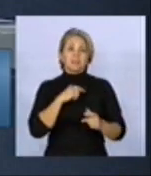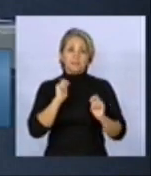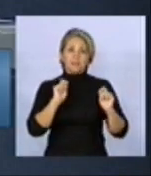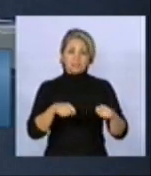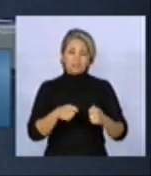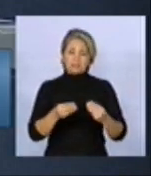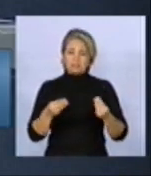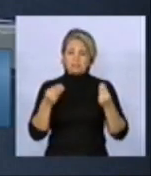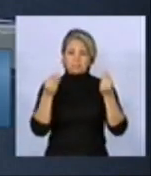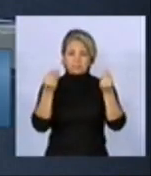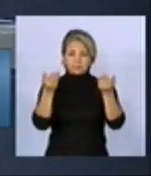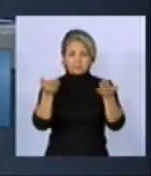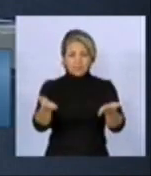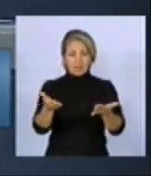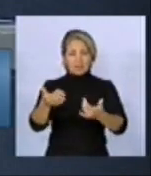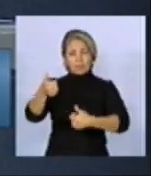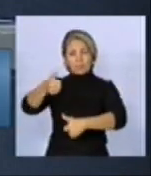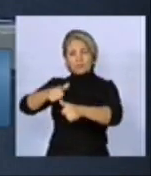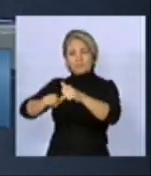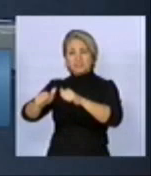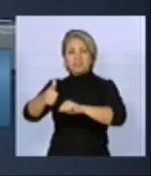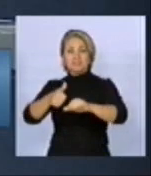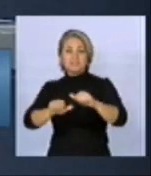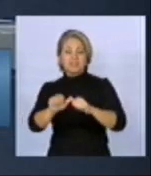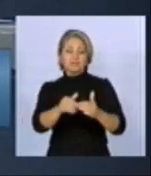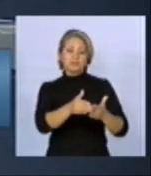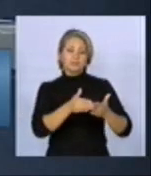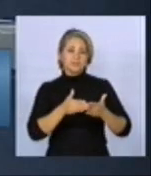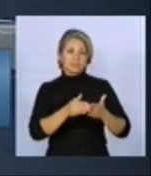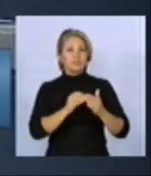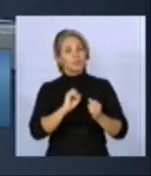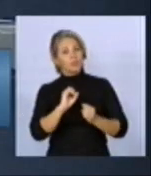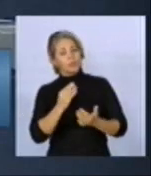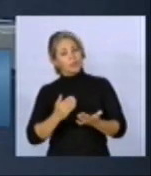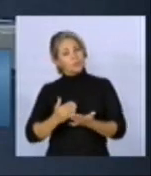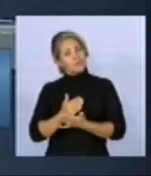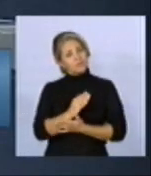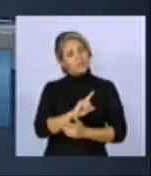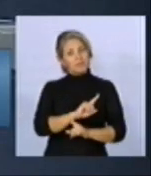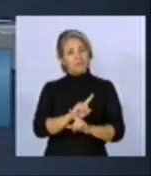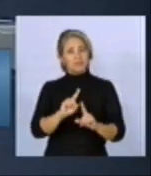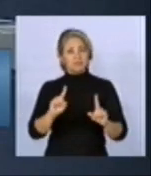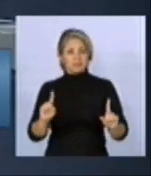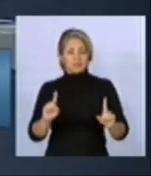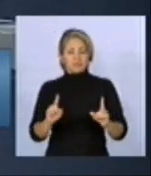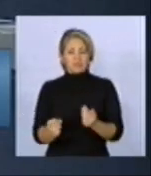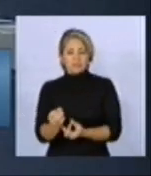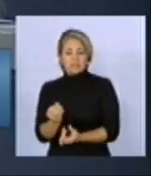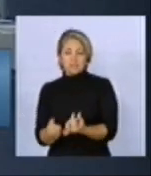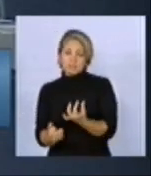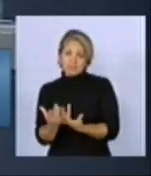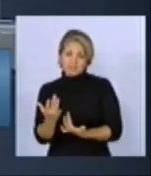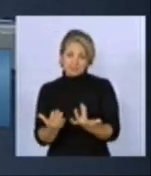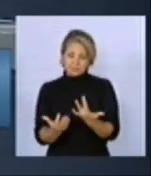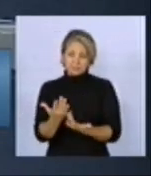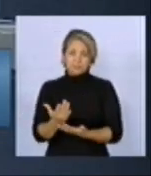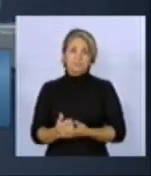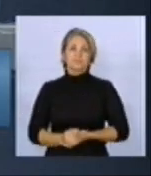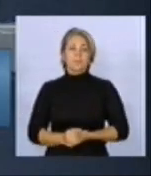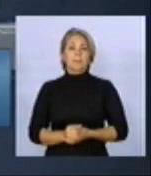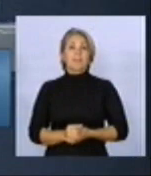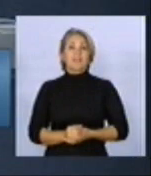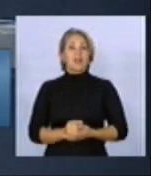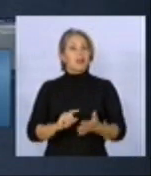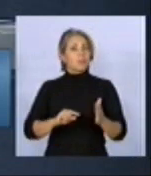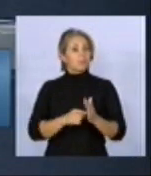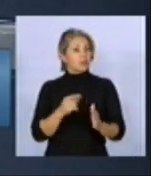condições para para avaliar a solicitação e aprovar autorizar a a queima controlada né esse Marco